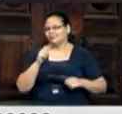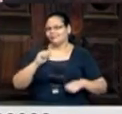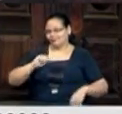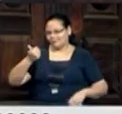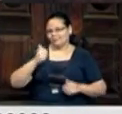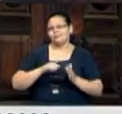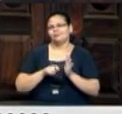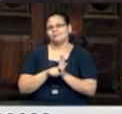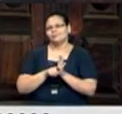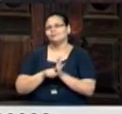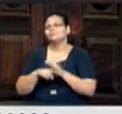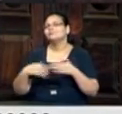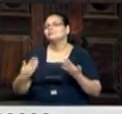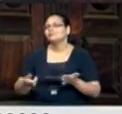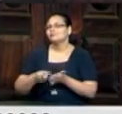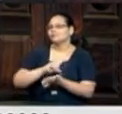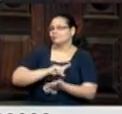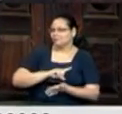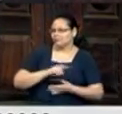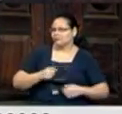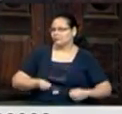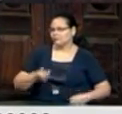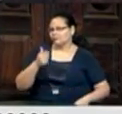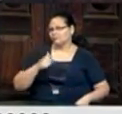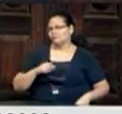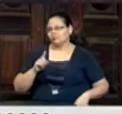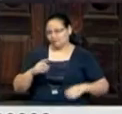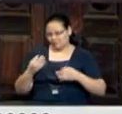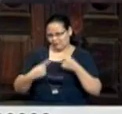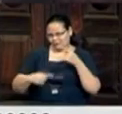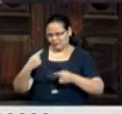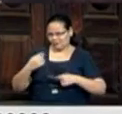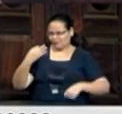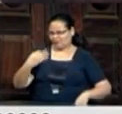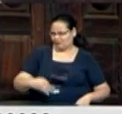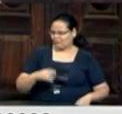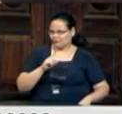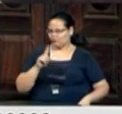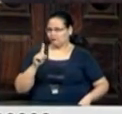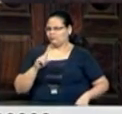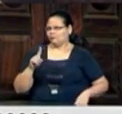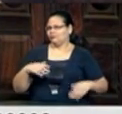avaliação, para se chegar à conclusão se essa política está certa ou não.